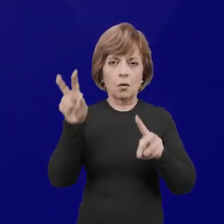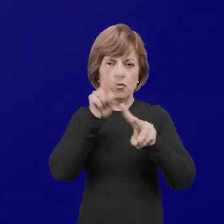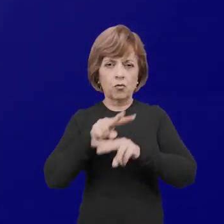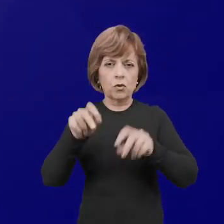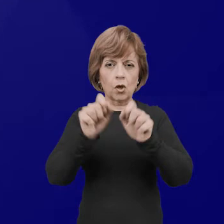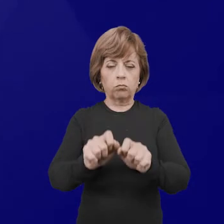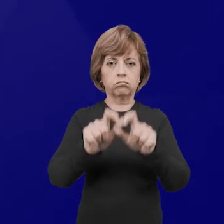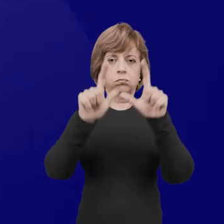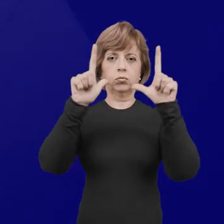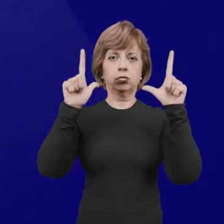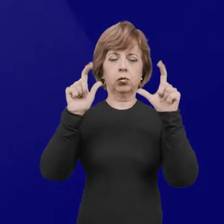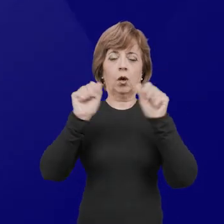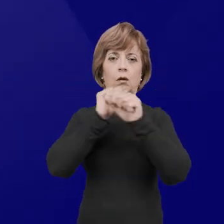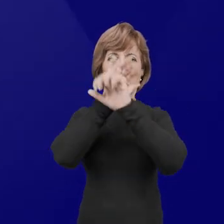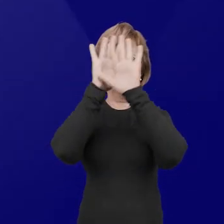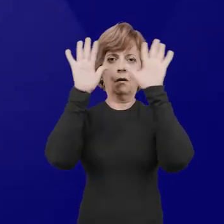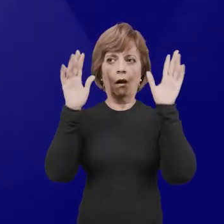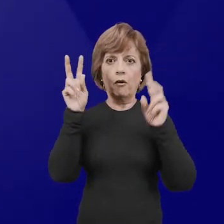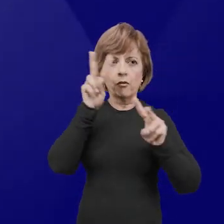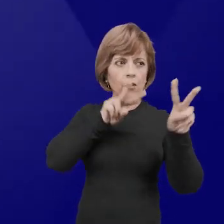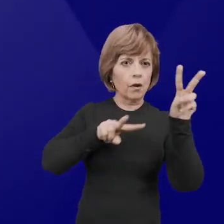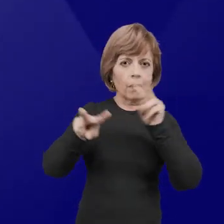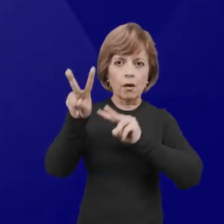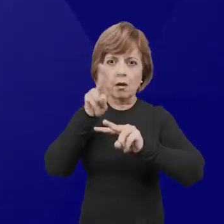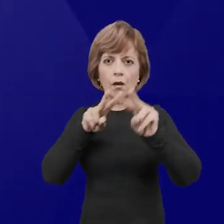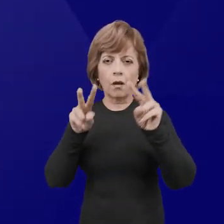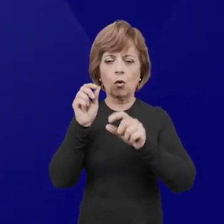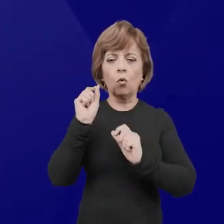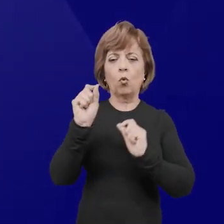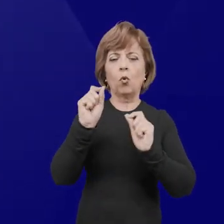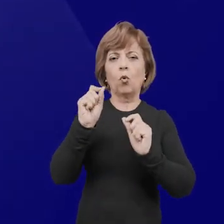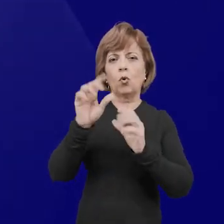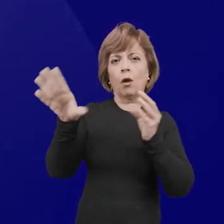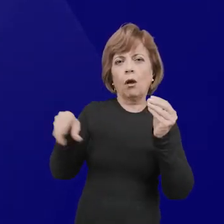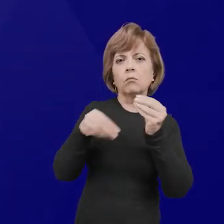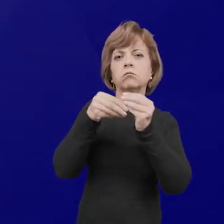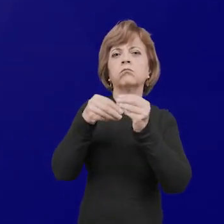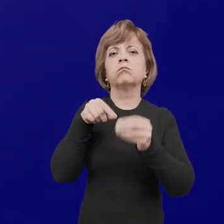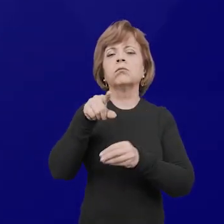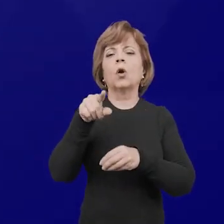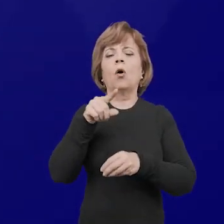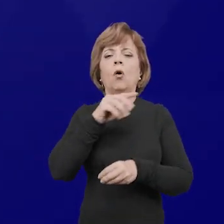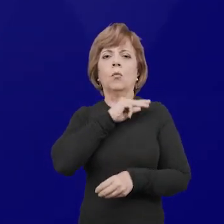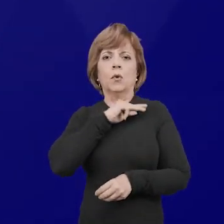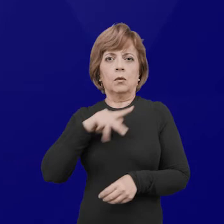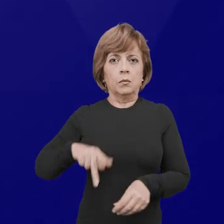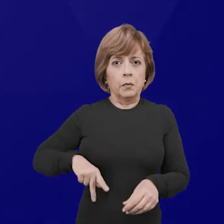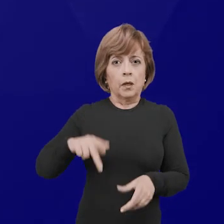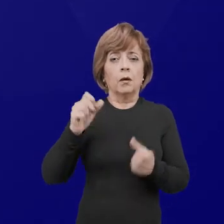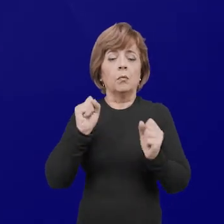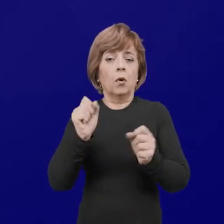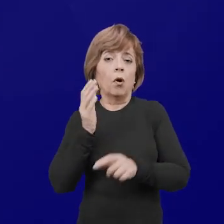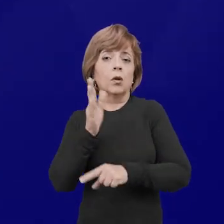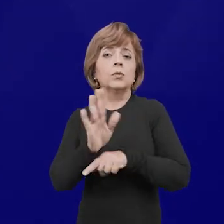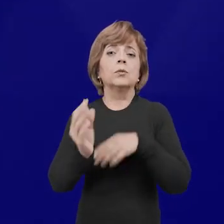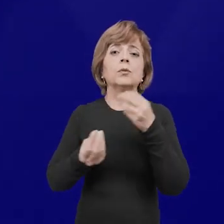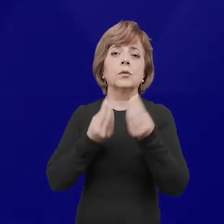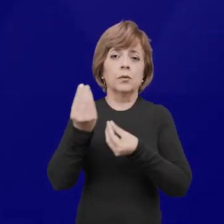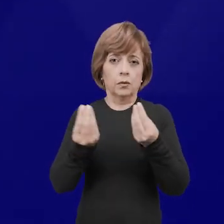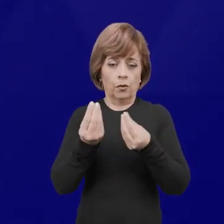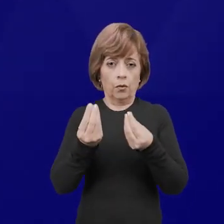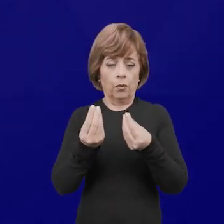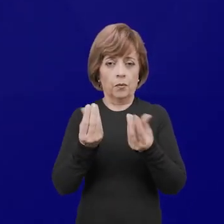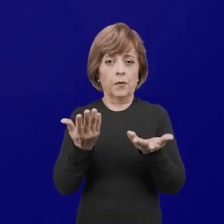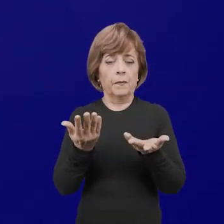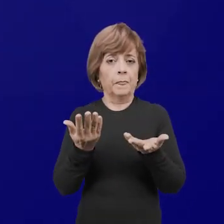zoom out, assim, olhar para o todo e falar qual tem sido a contribuição agregada do MP, como essa contribuição ela é